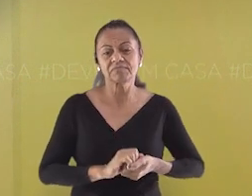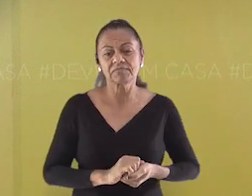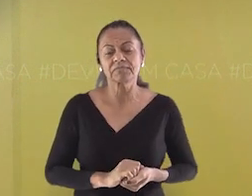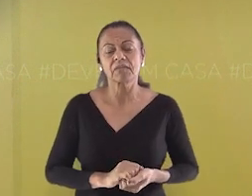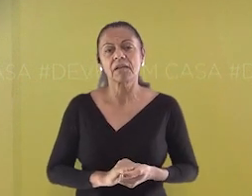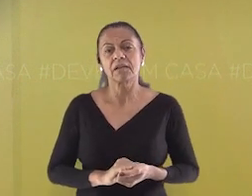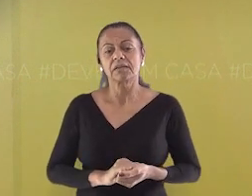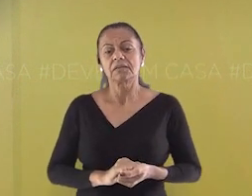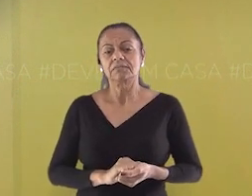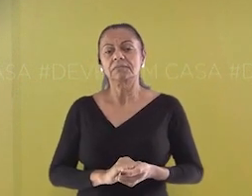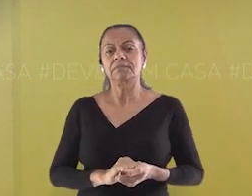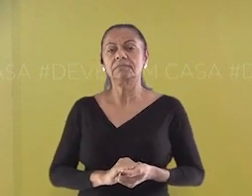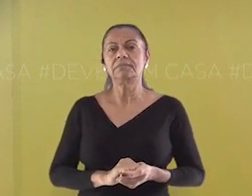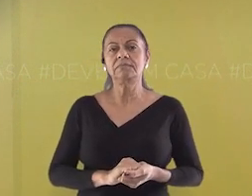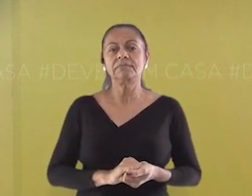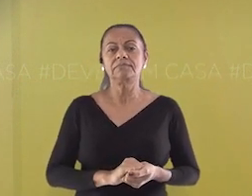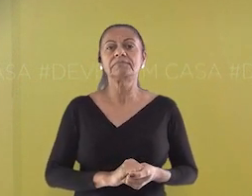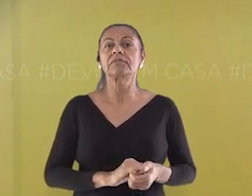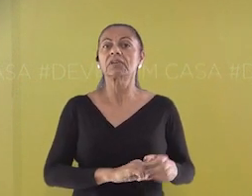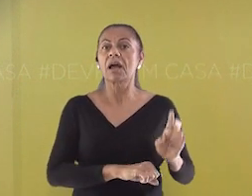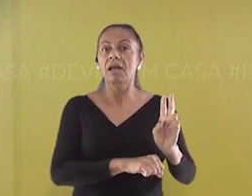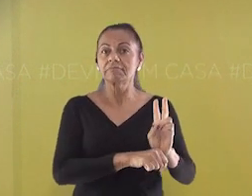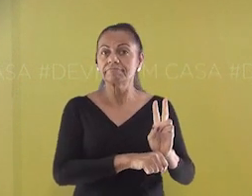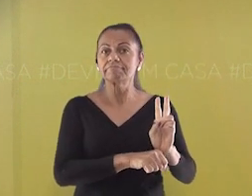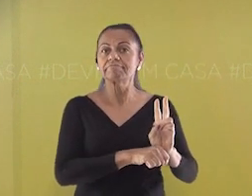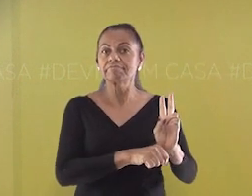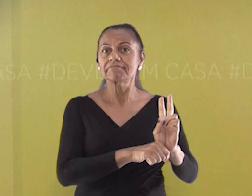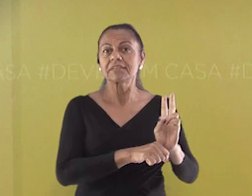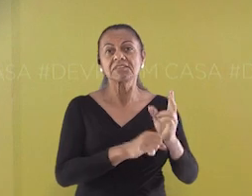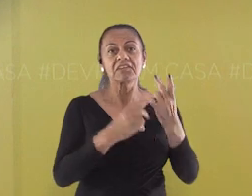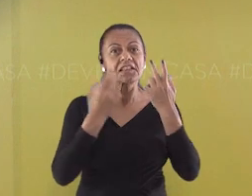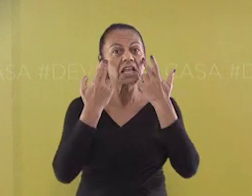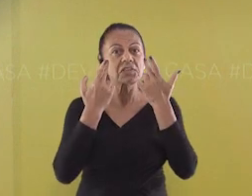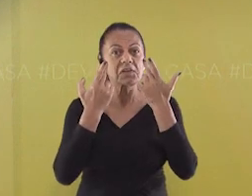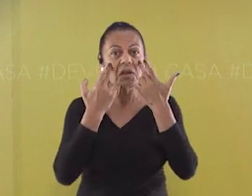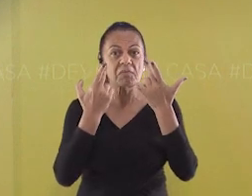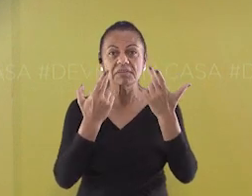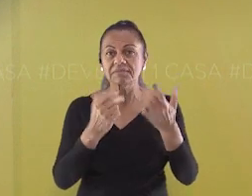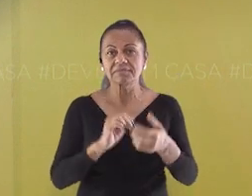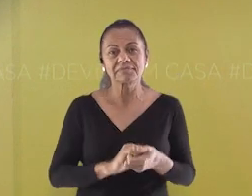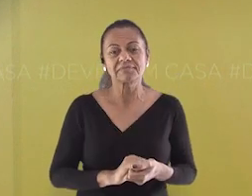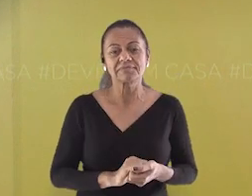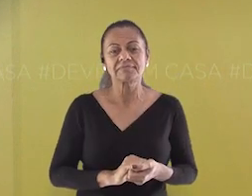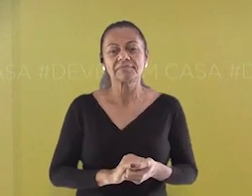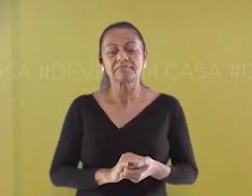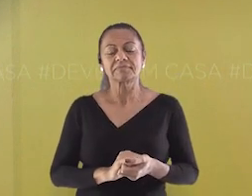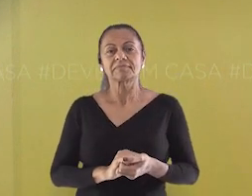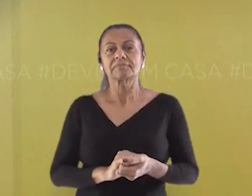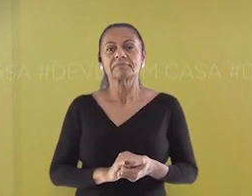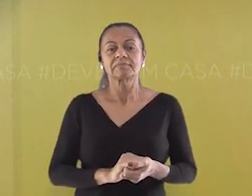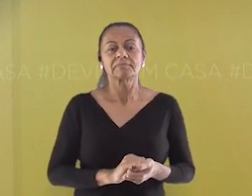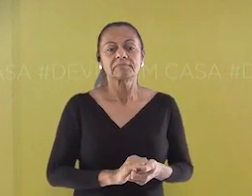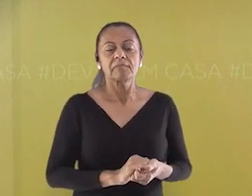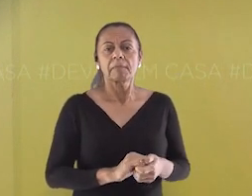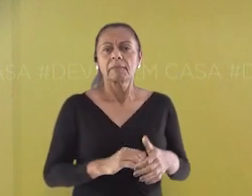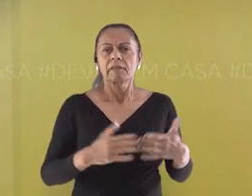datar de milhões de anos atrás e ficaram preservados